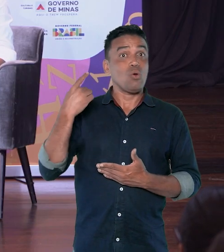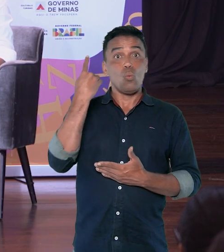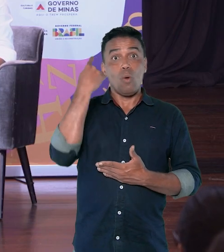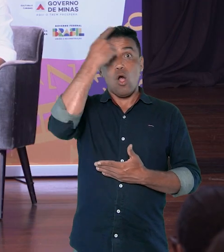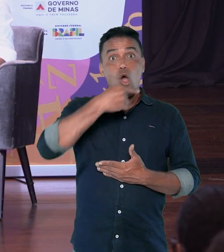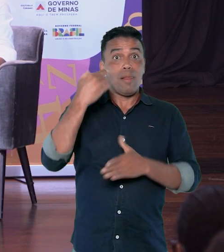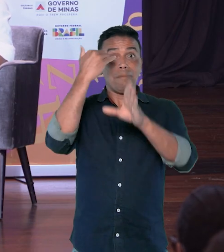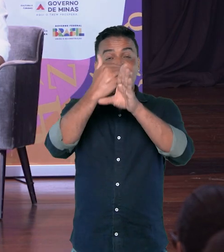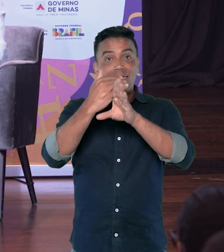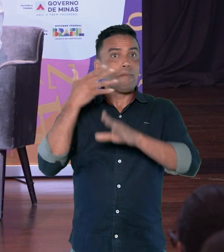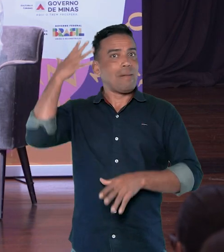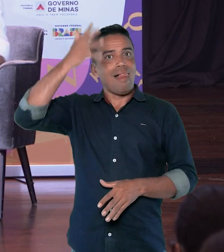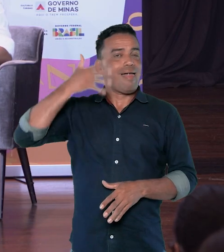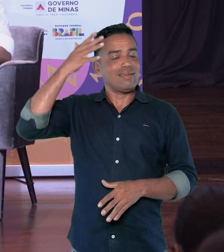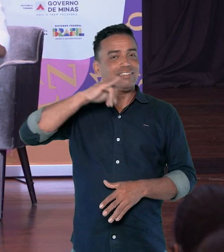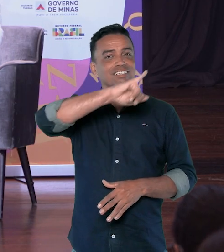1h30.